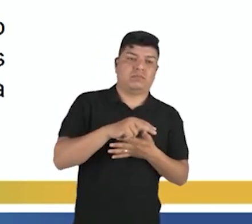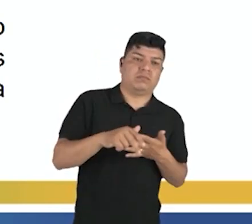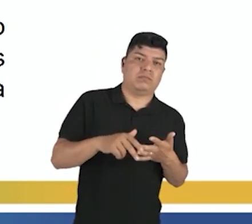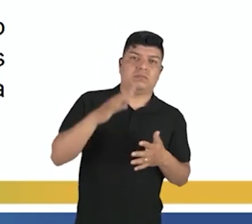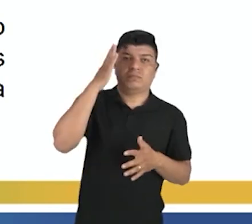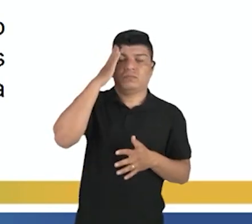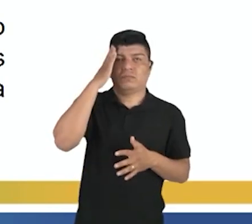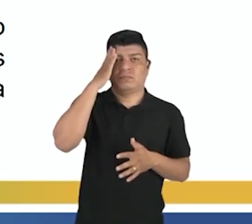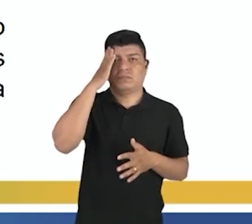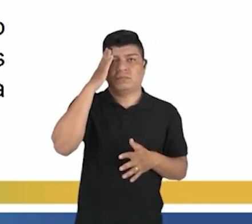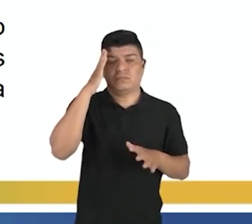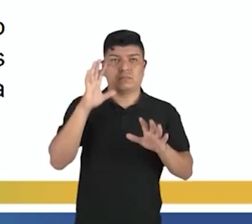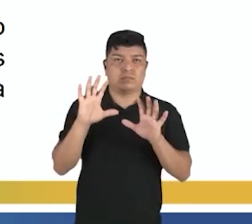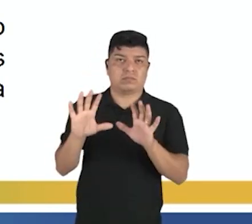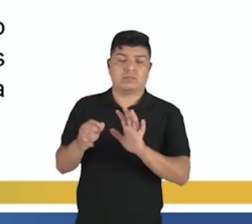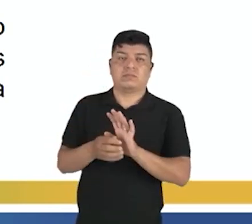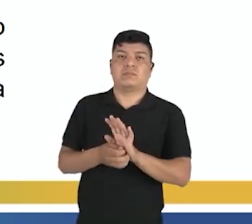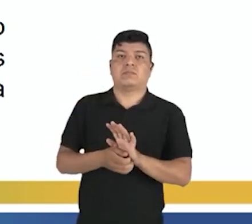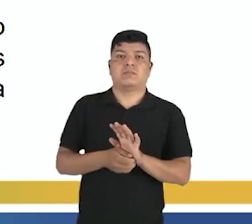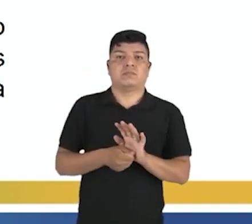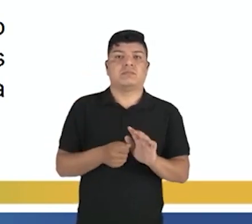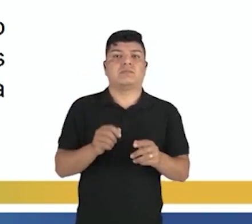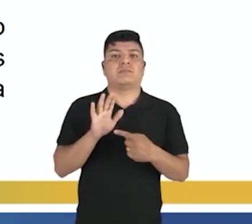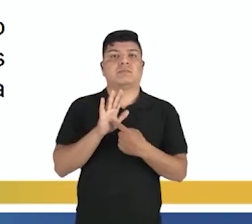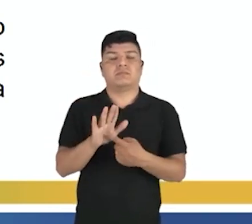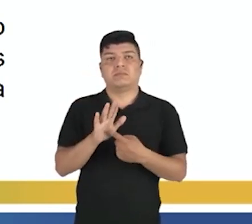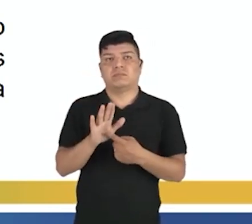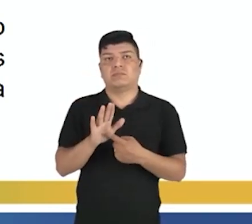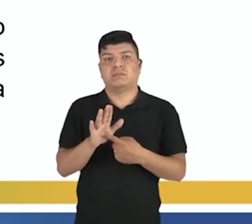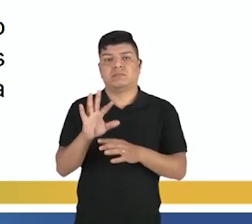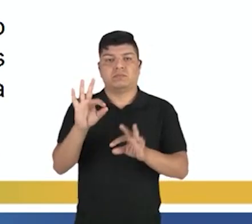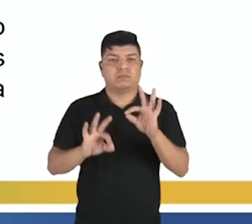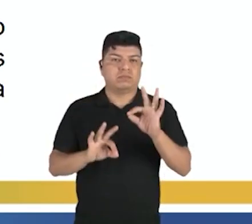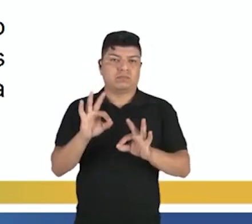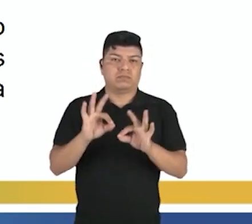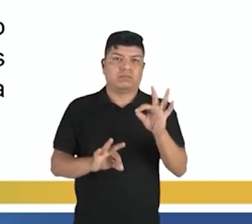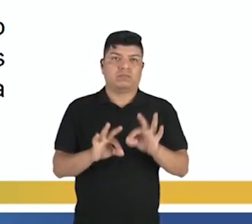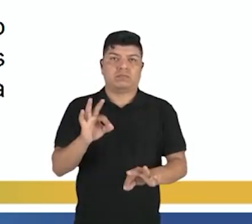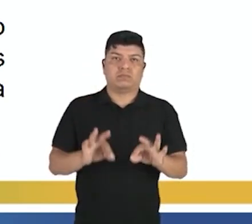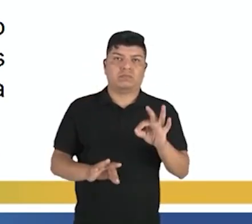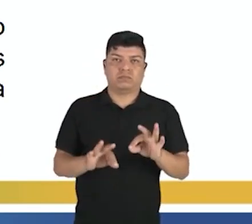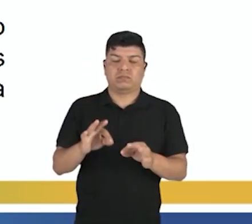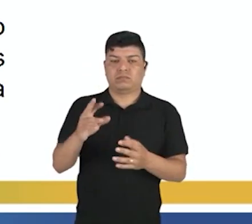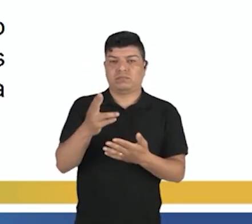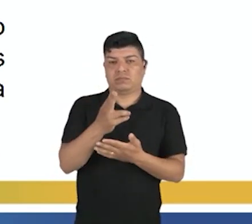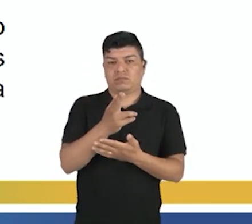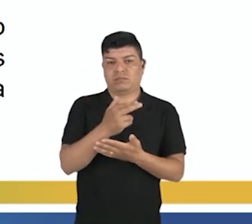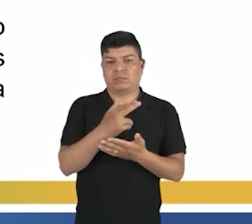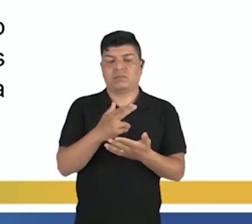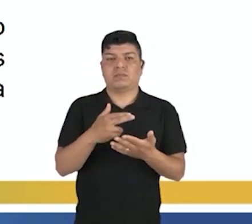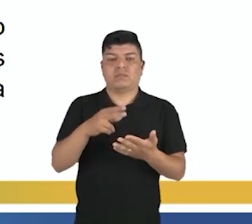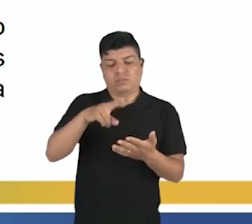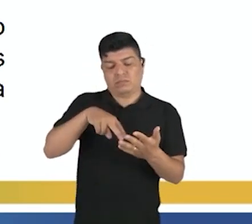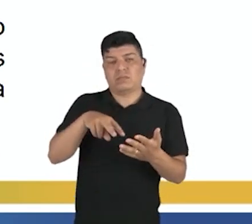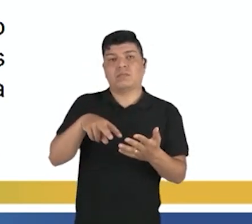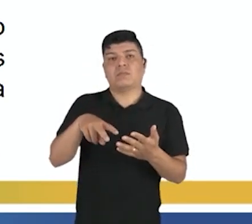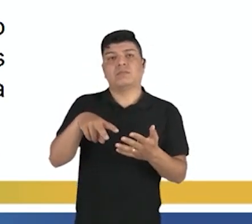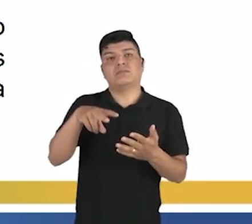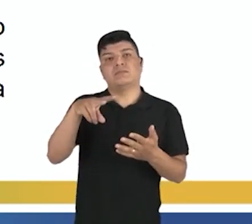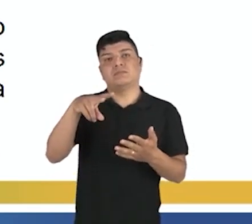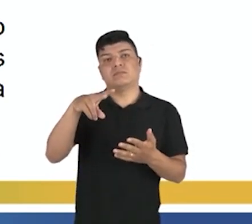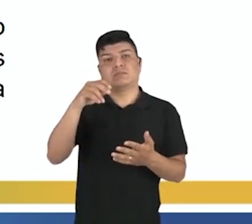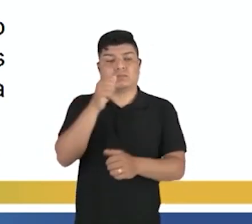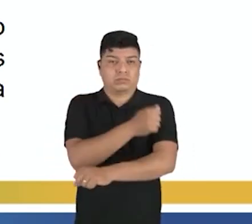diversos saberes, no caso aí que implica a construção didática do aluno. Então, os saberes,